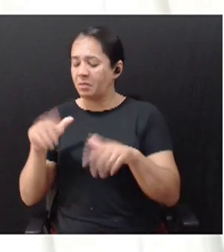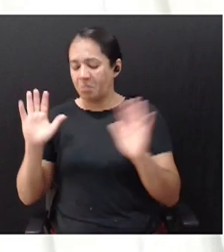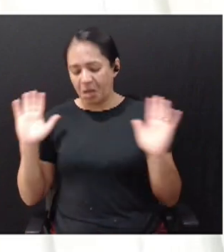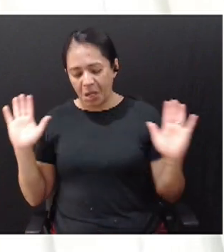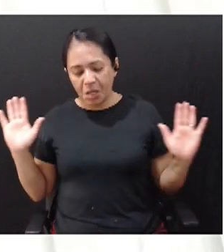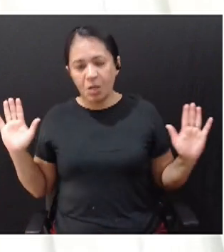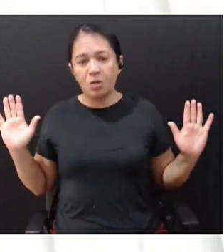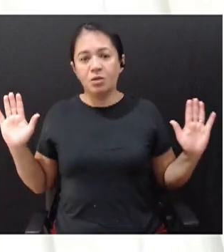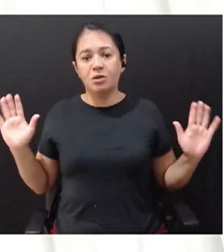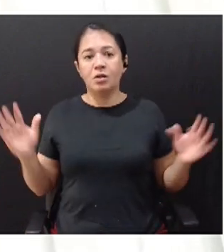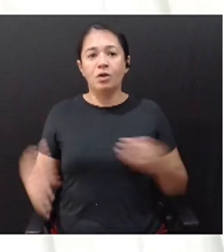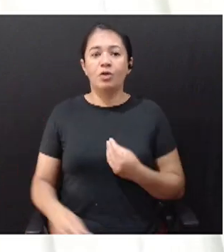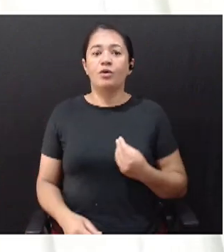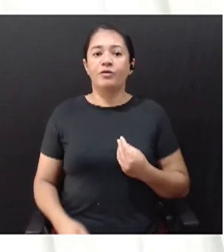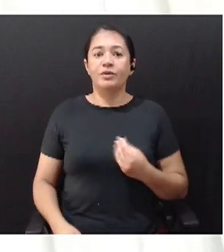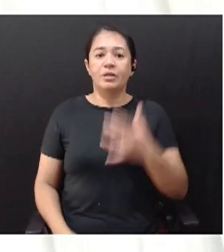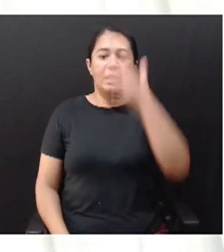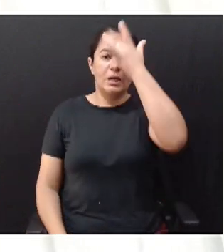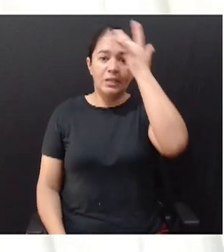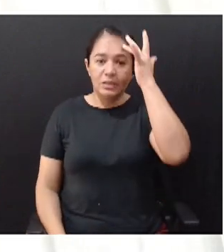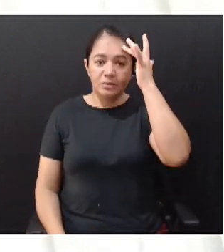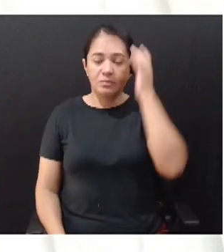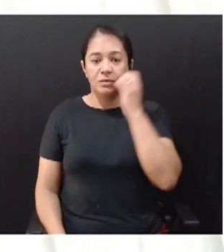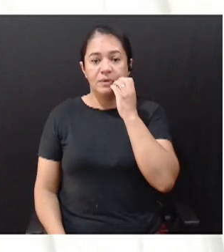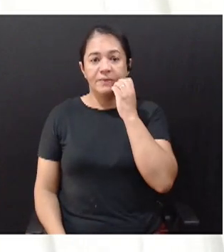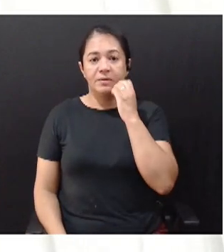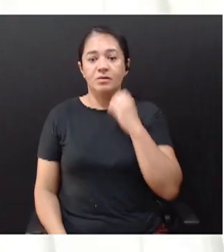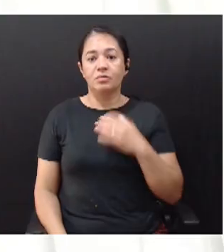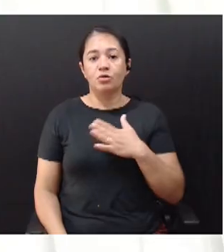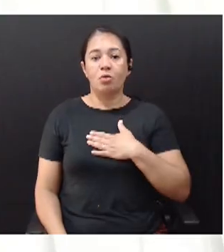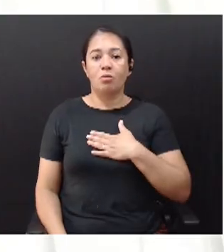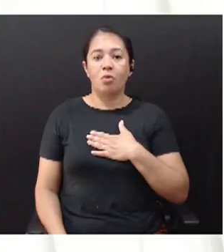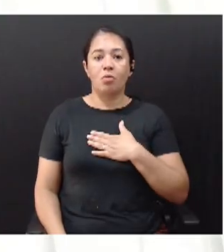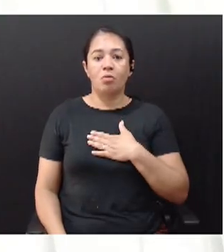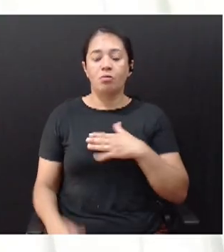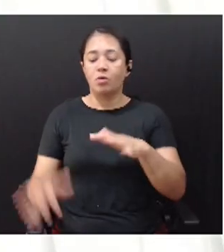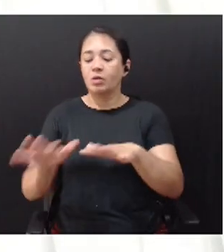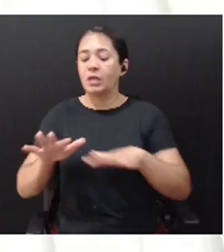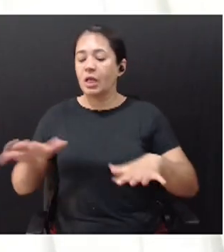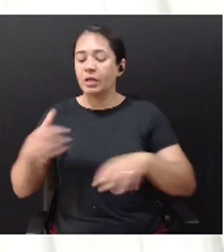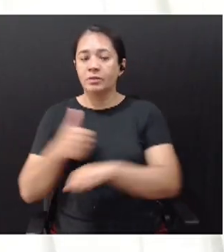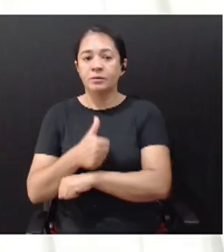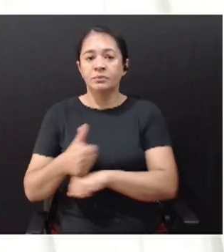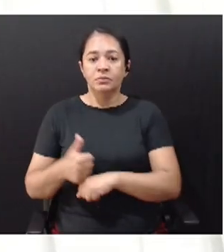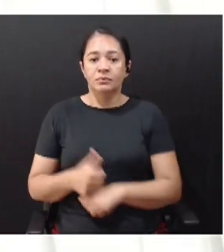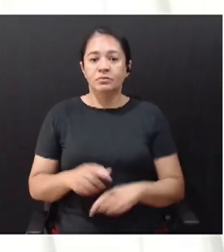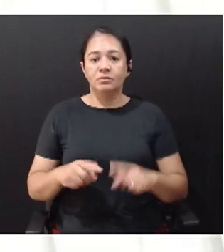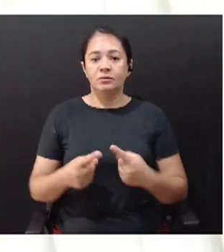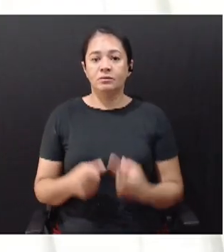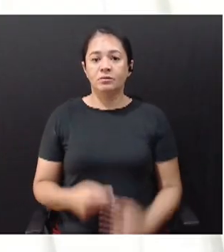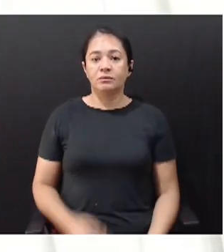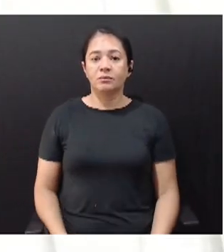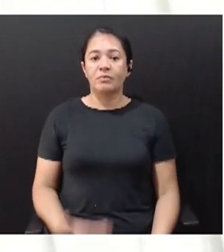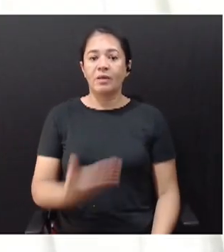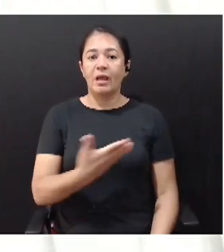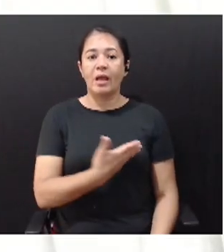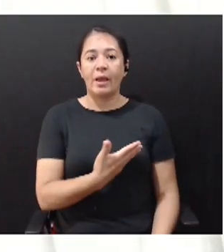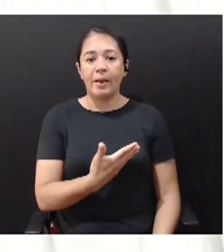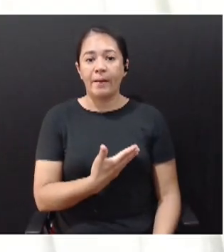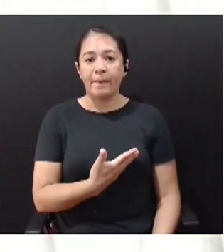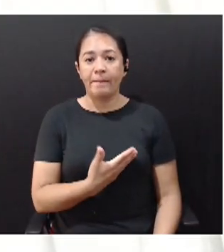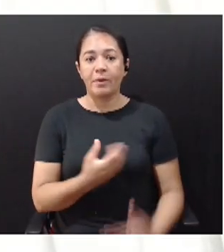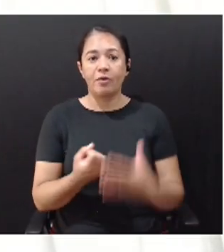as pessoas ali do meu âmbito profissional, mas não tem amigos fora do